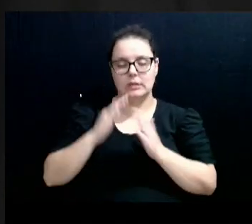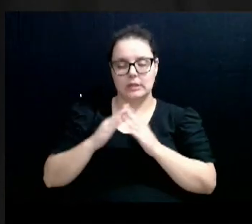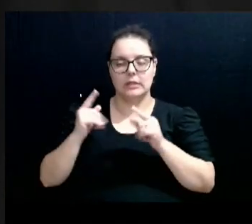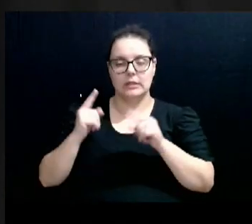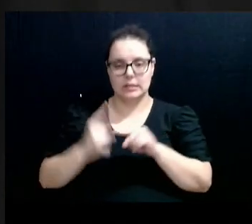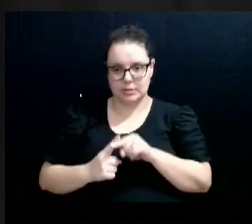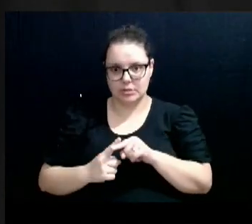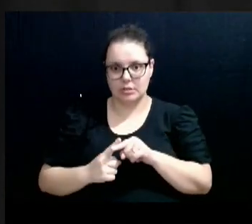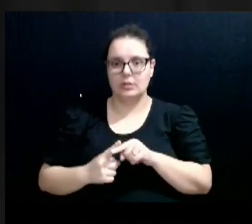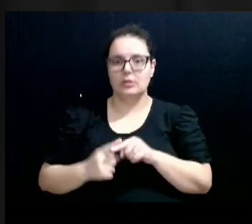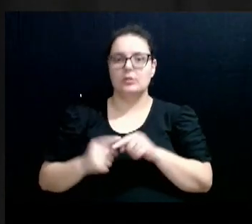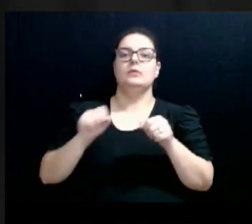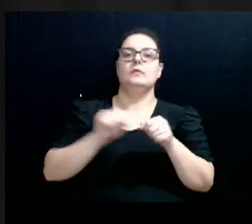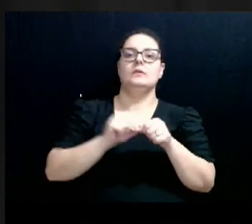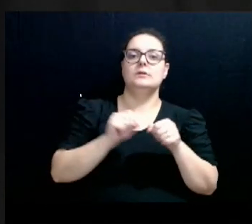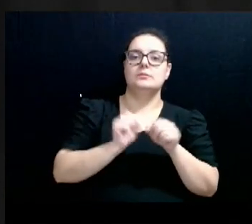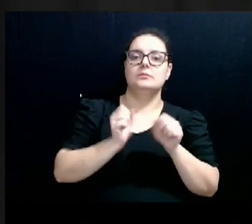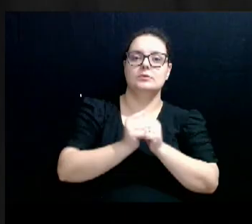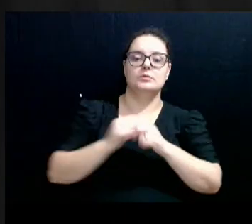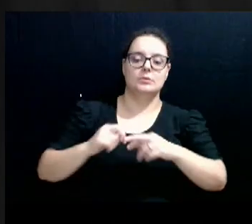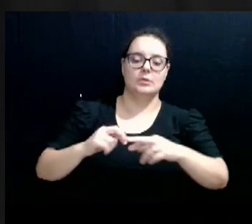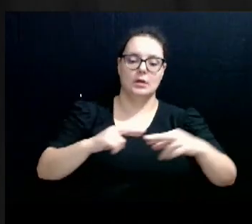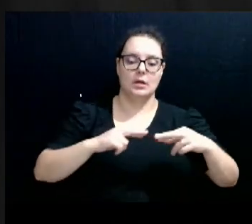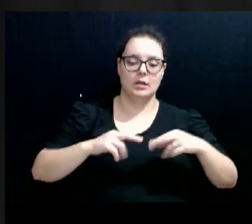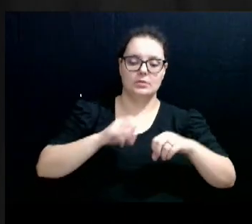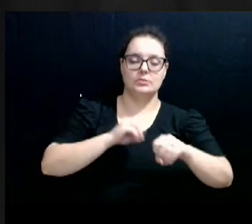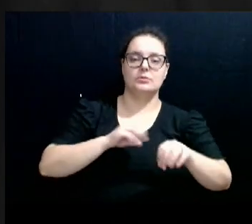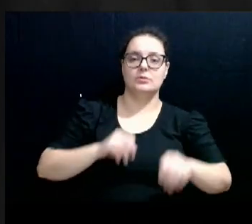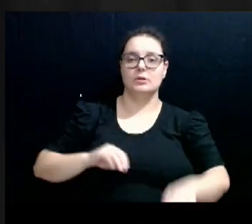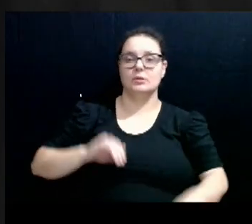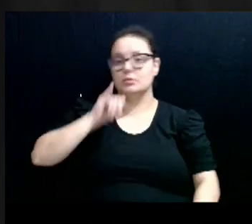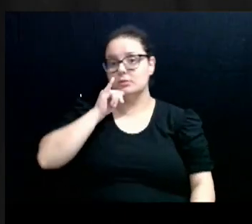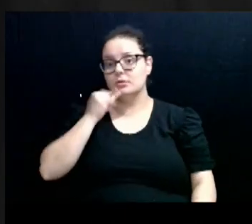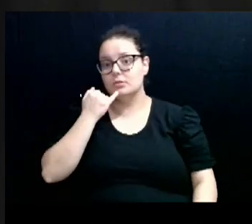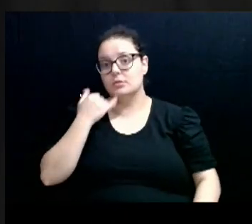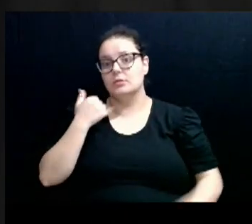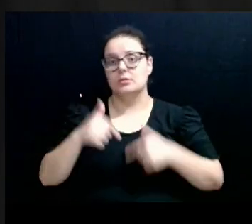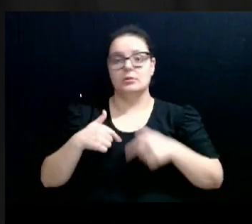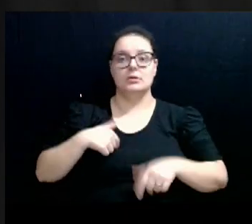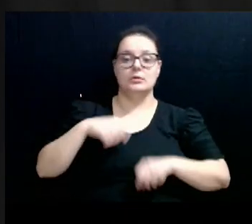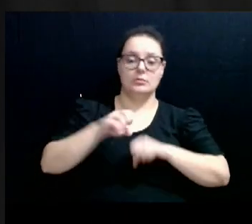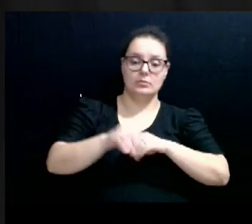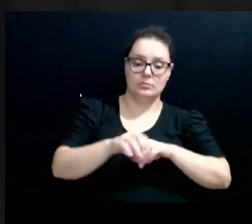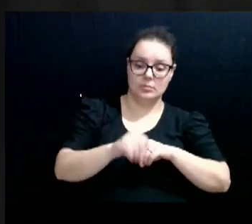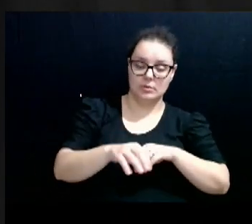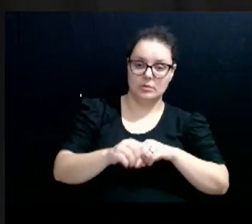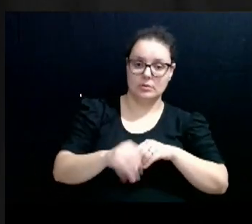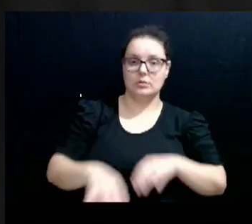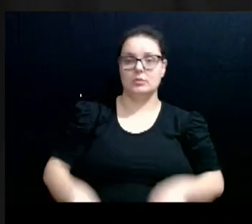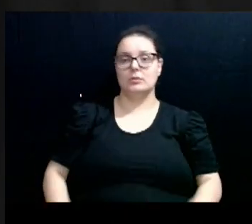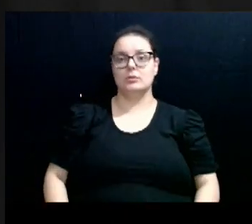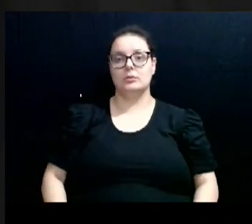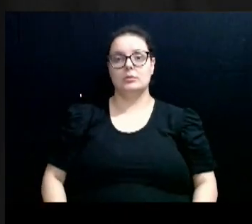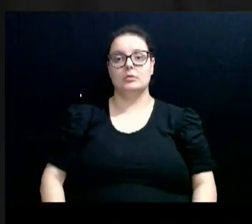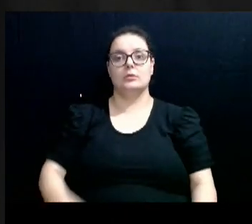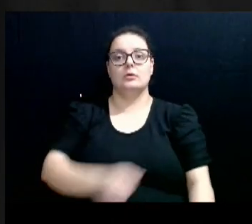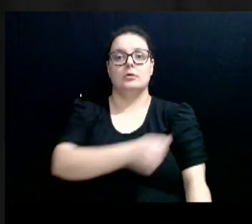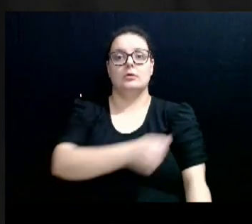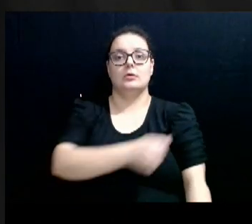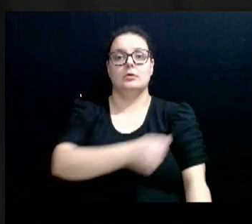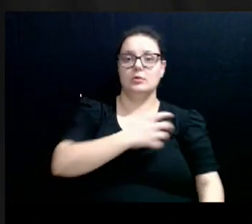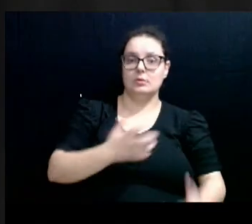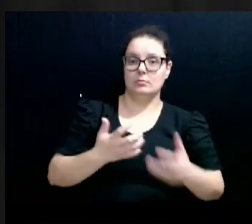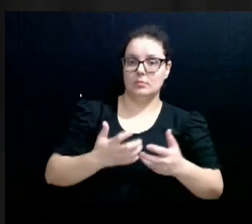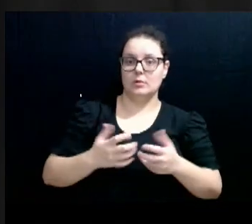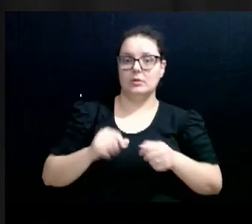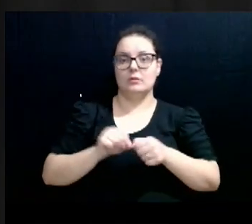rede de educação de Jundiaí. Nós trabalhamos, eu dava aula para os alunos que queriam prestar vestibular